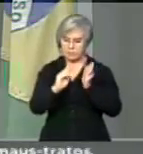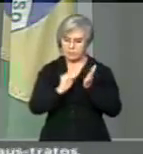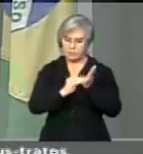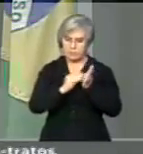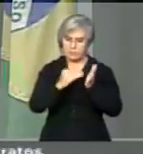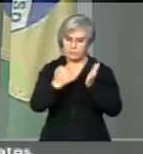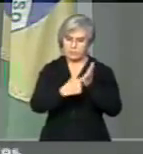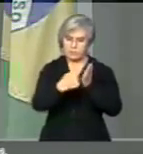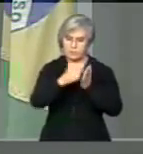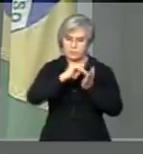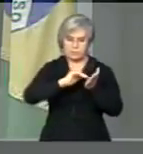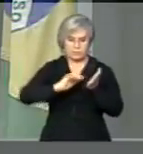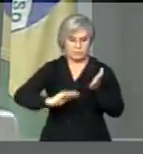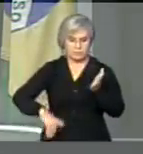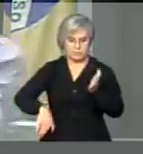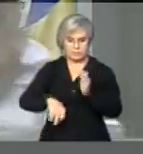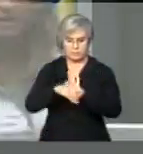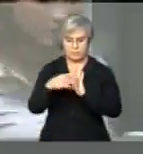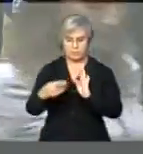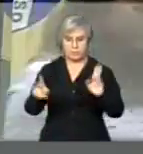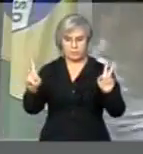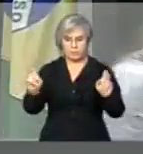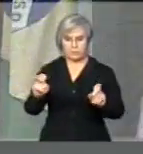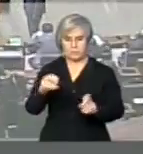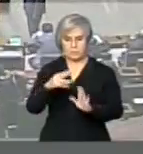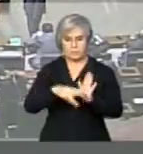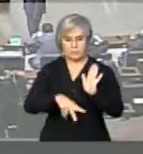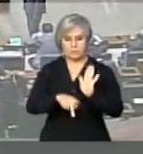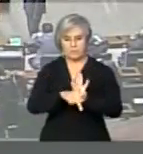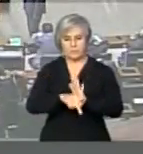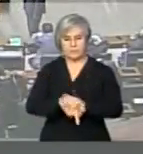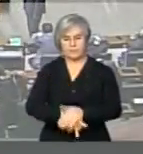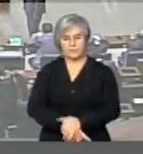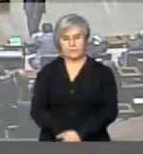de retirada de pauta dessa medida provisória.